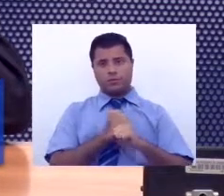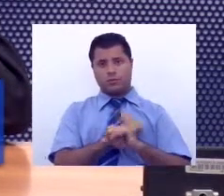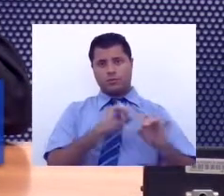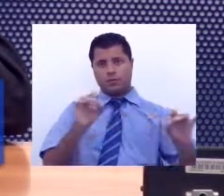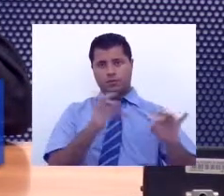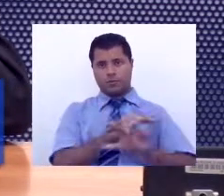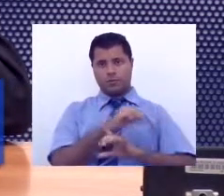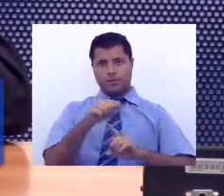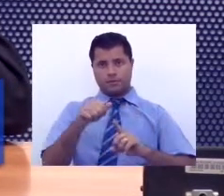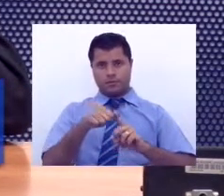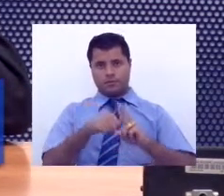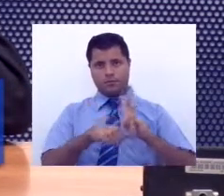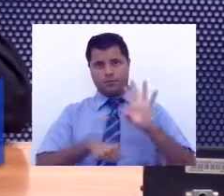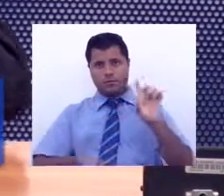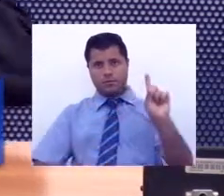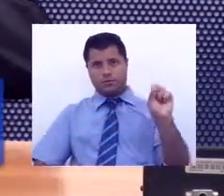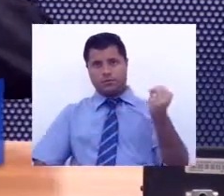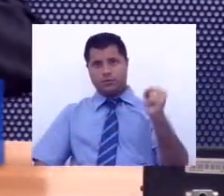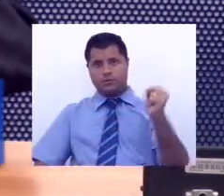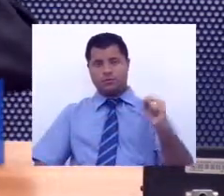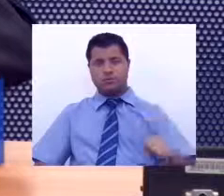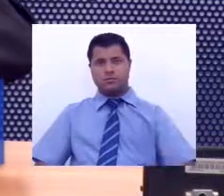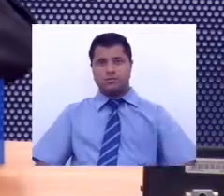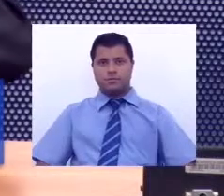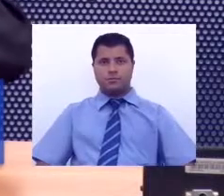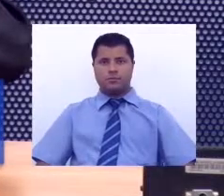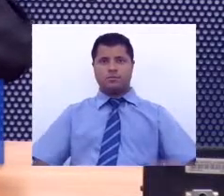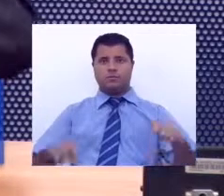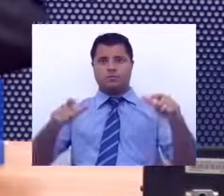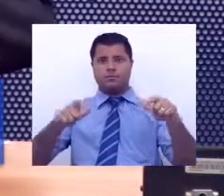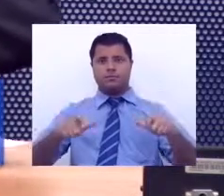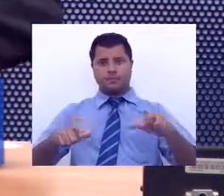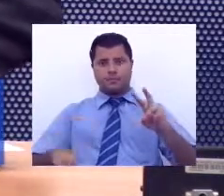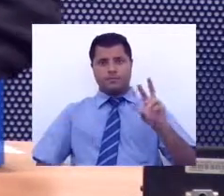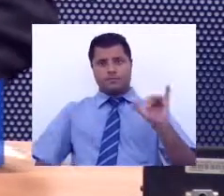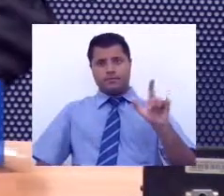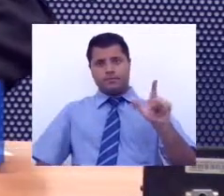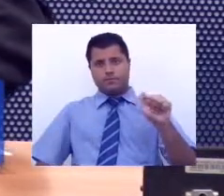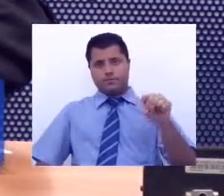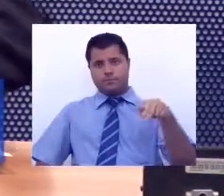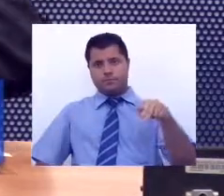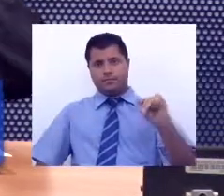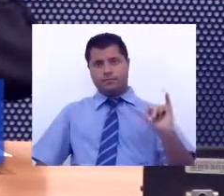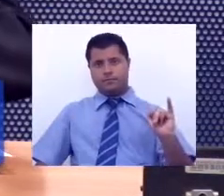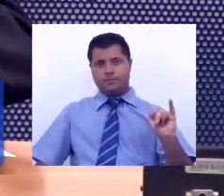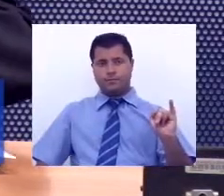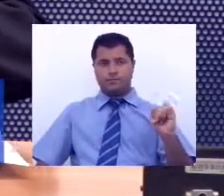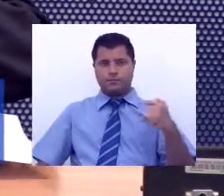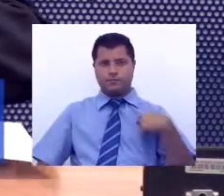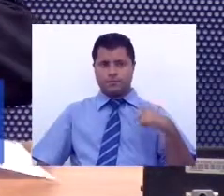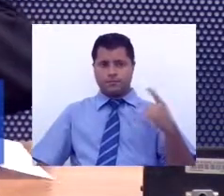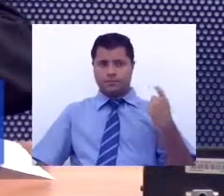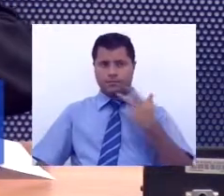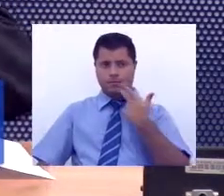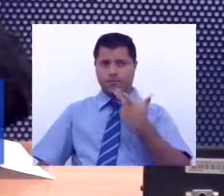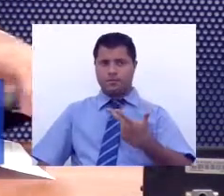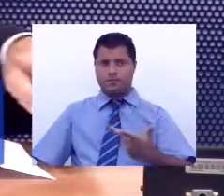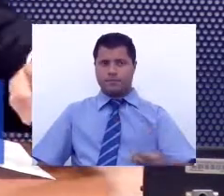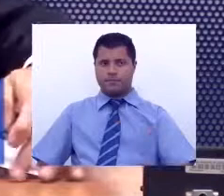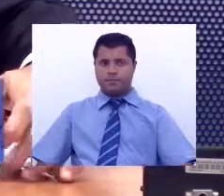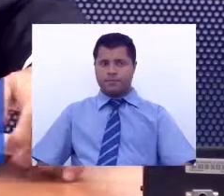vereador. A Vila Ni, eu citei aqui na exposição, vereador Rômulo, nós